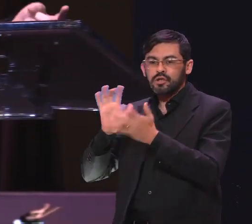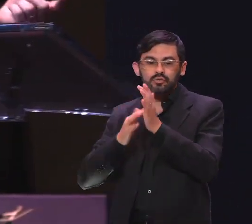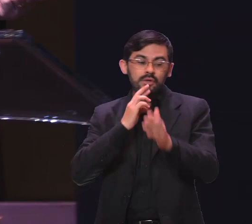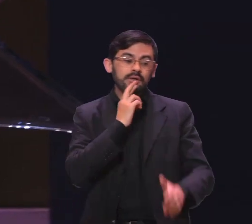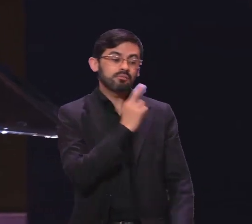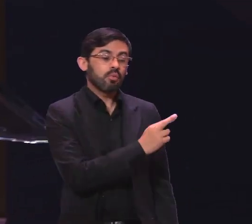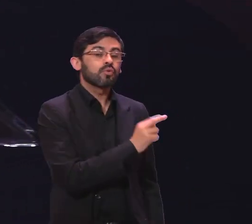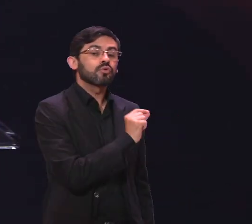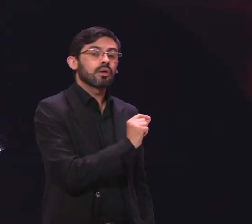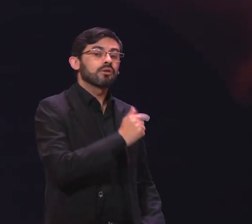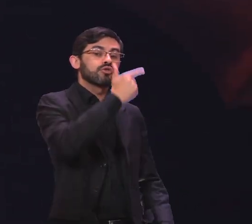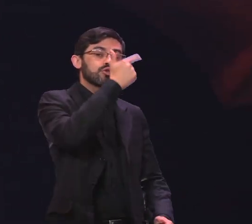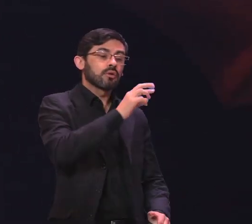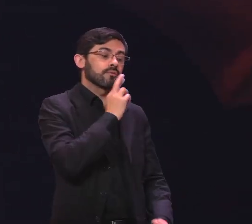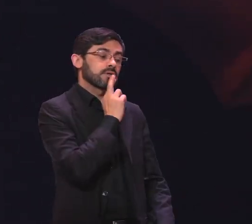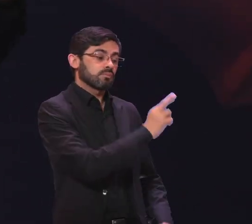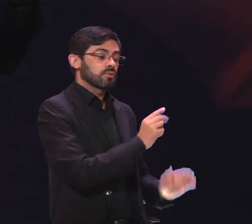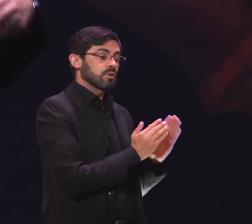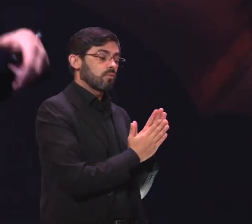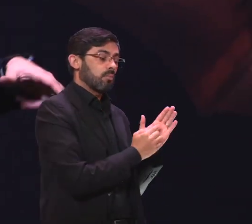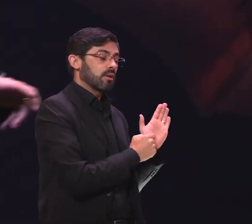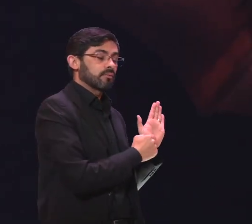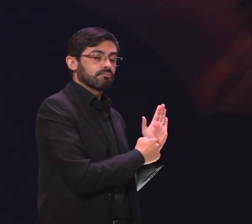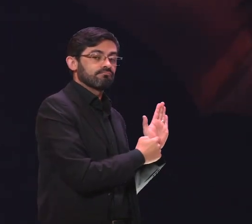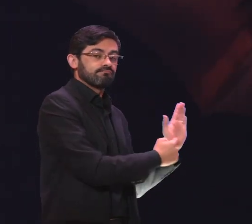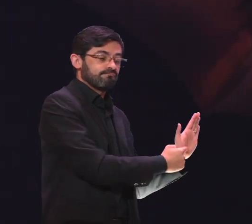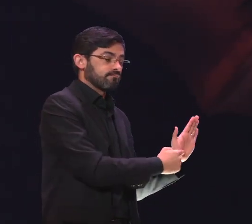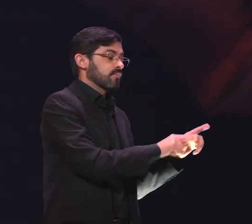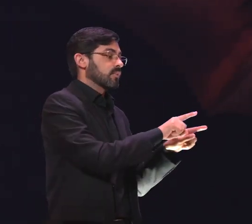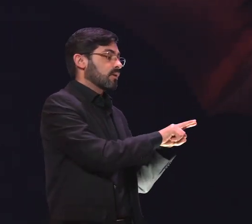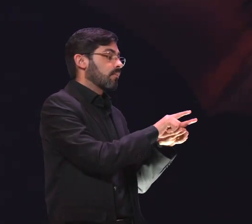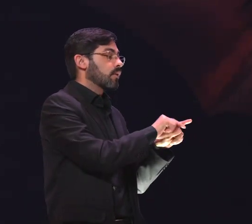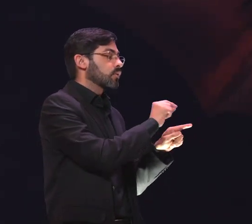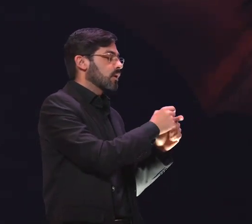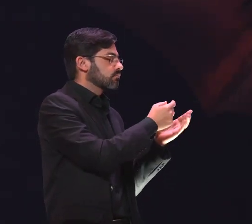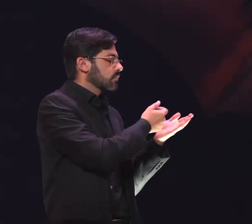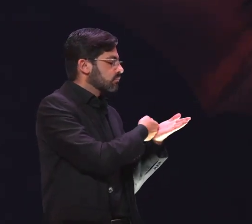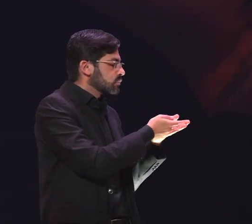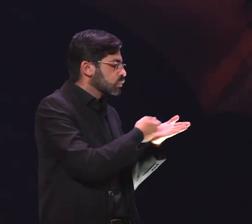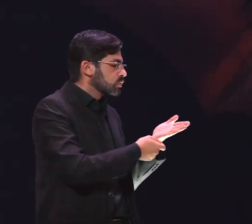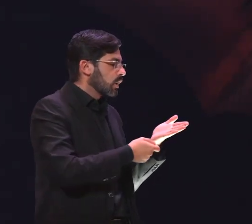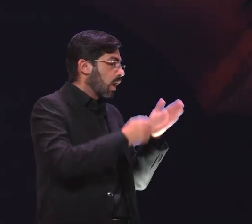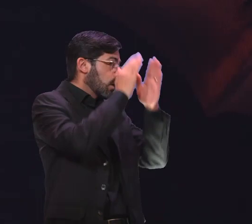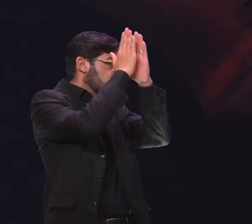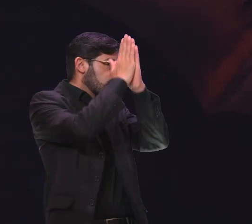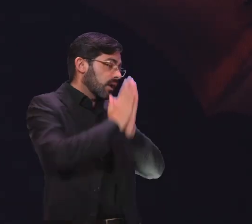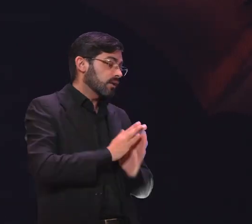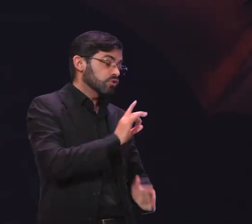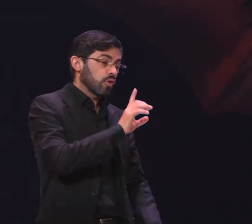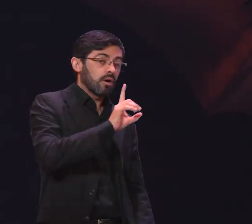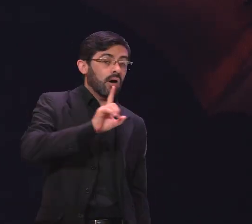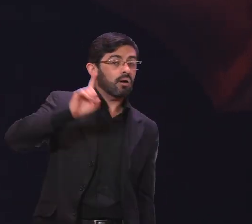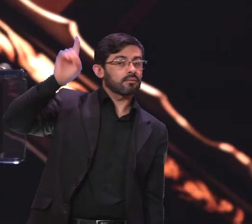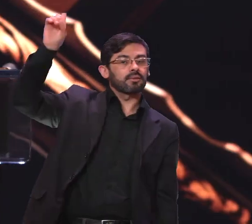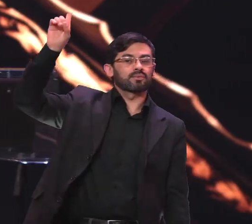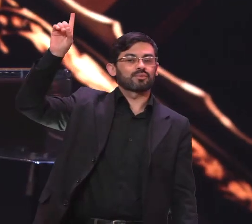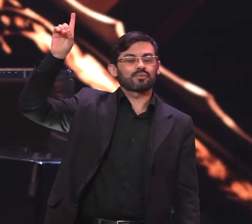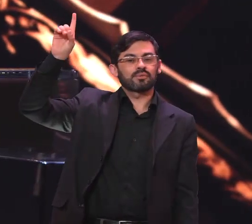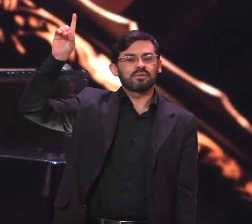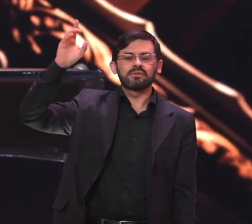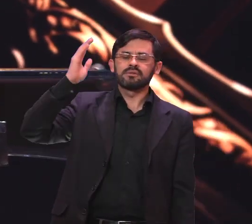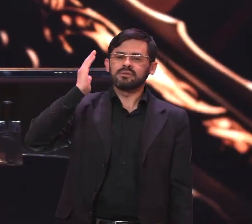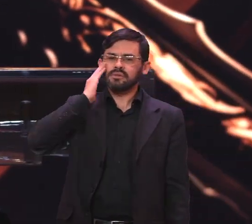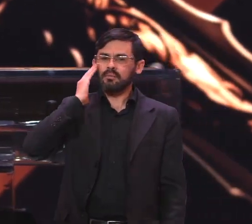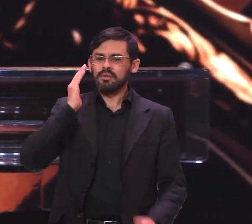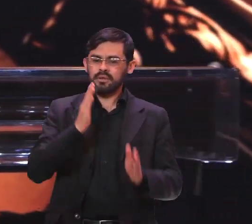a palavra. Mas também está escrito: adorarás somente o Senhor teu Deus. Sabe, a palavra